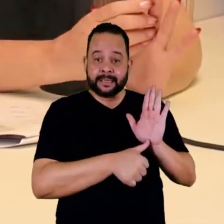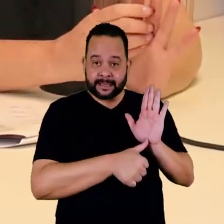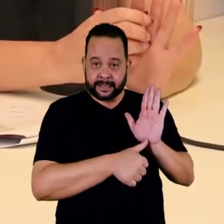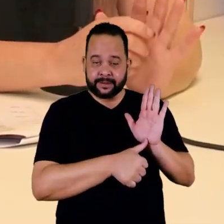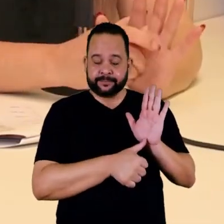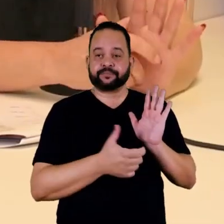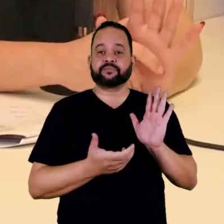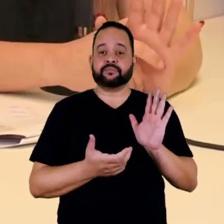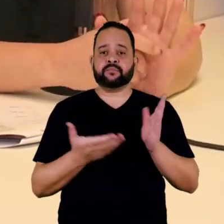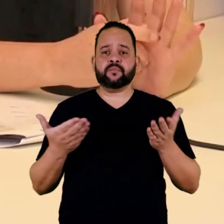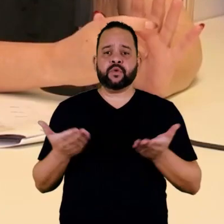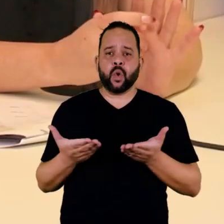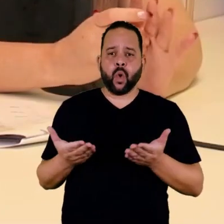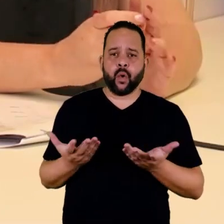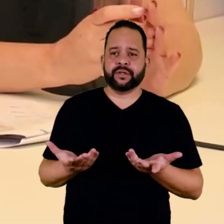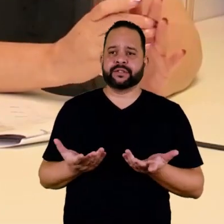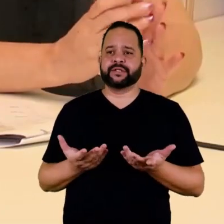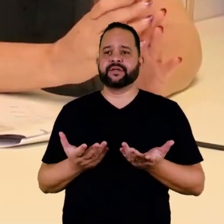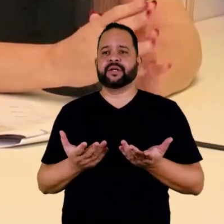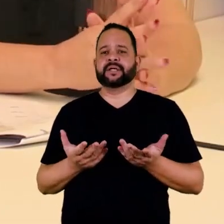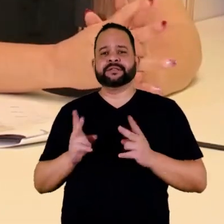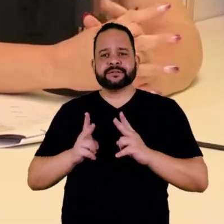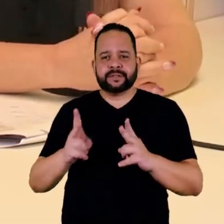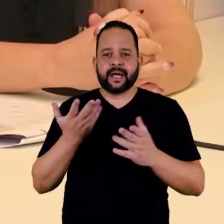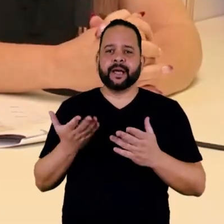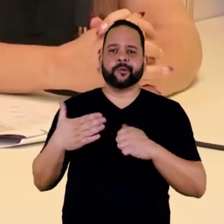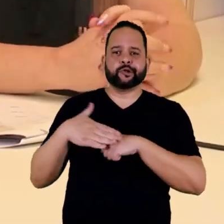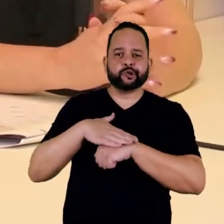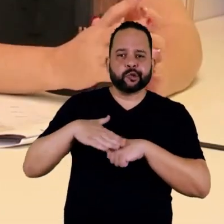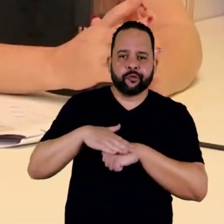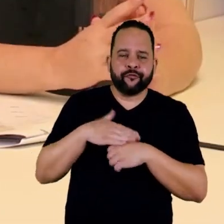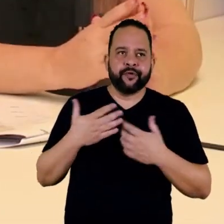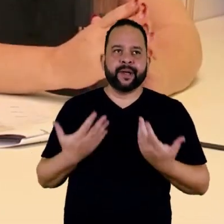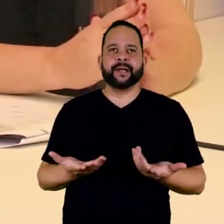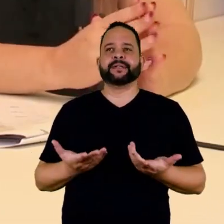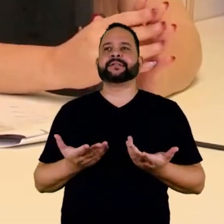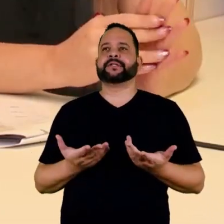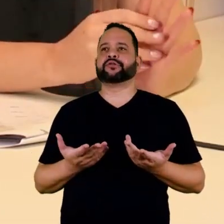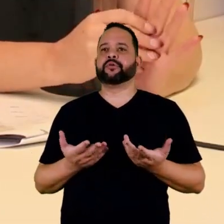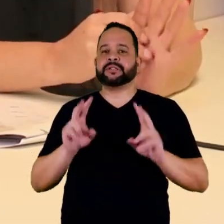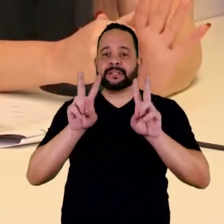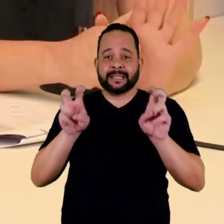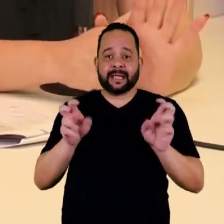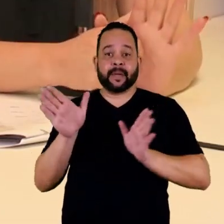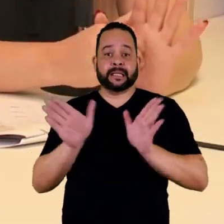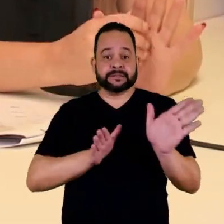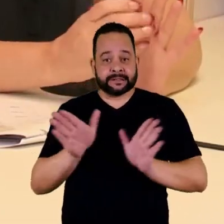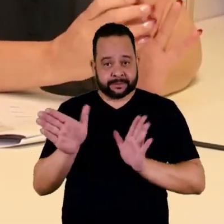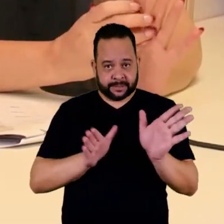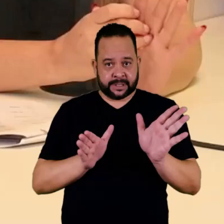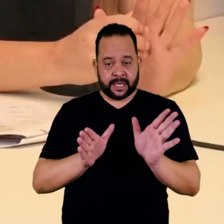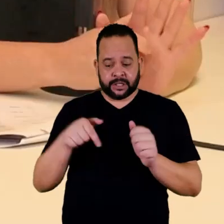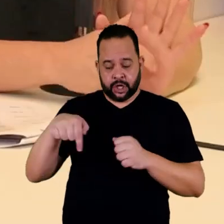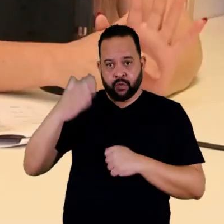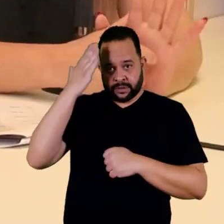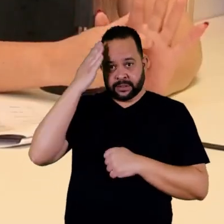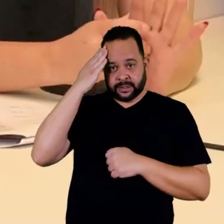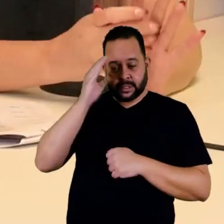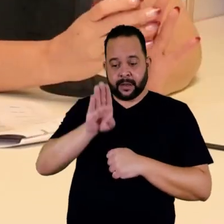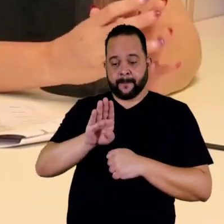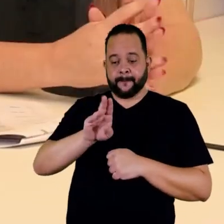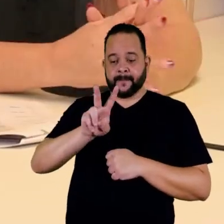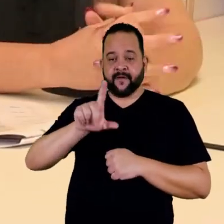dal e hoje em dia a gente vai bater sempre na tecla da acessibilidade eu sei que é aqui também na